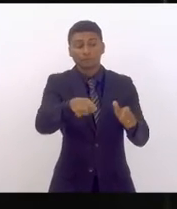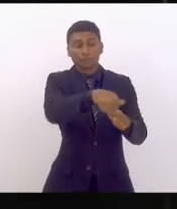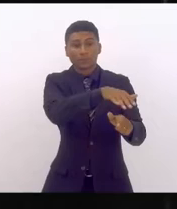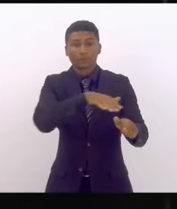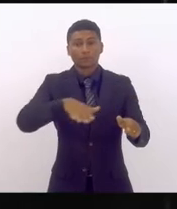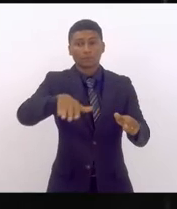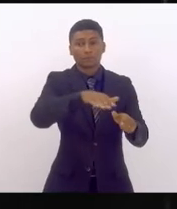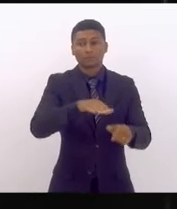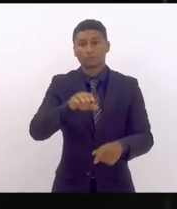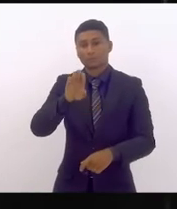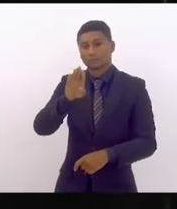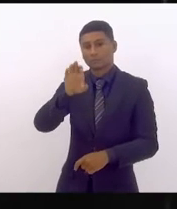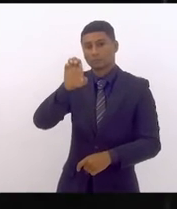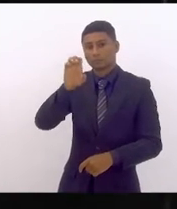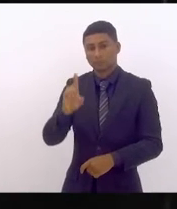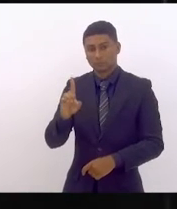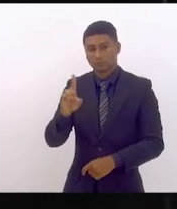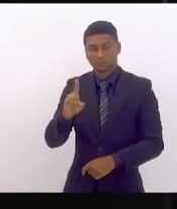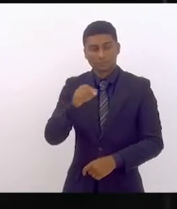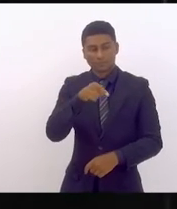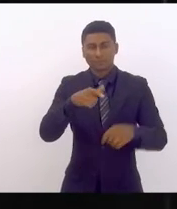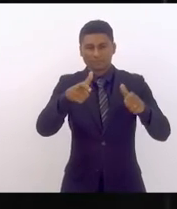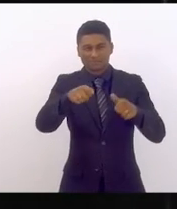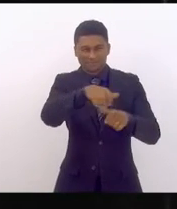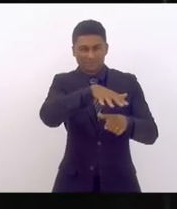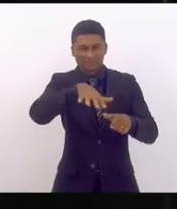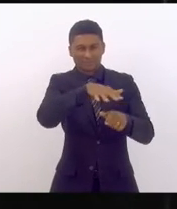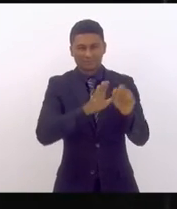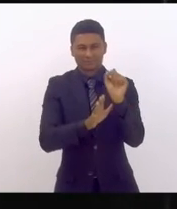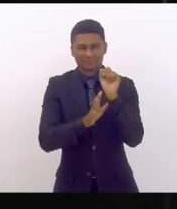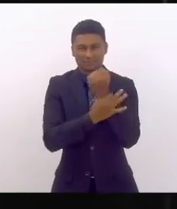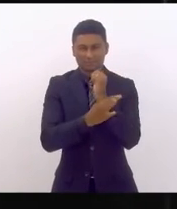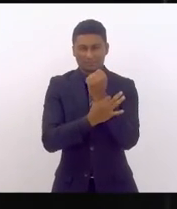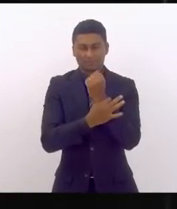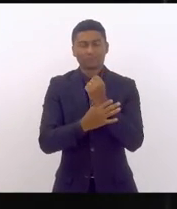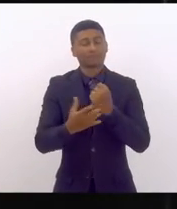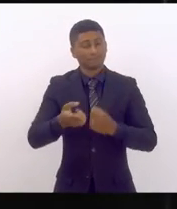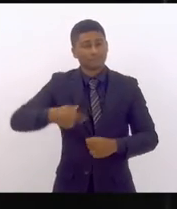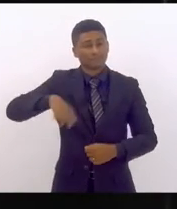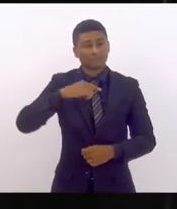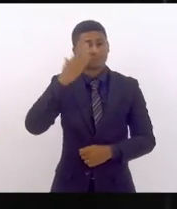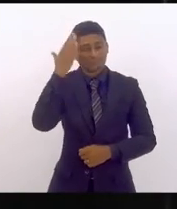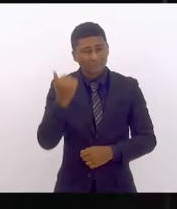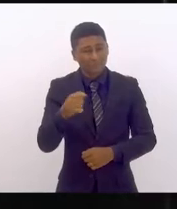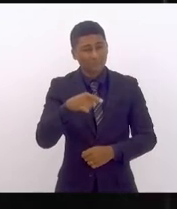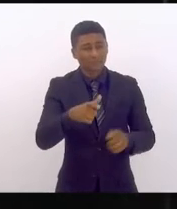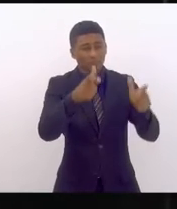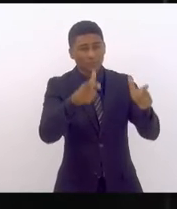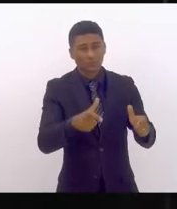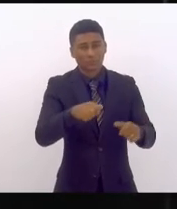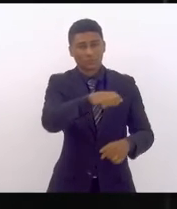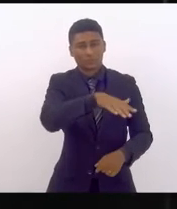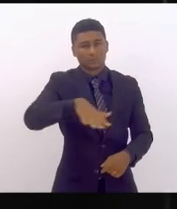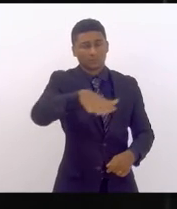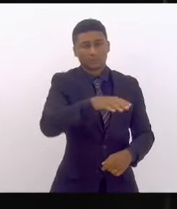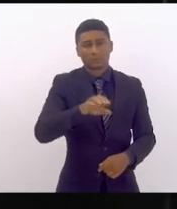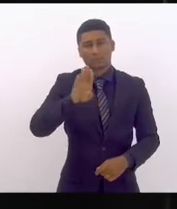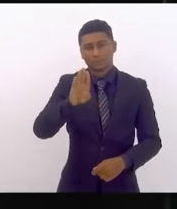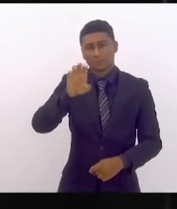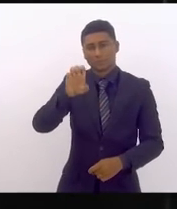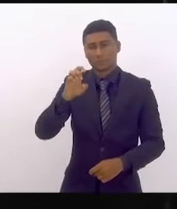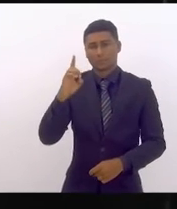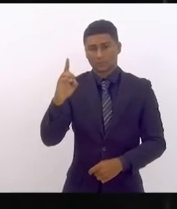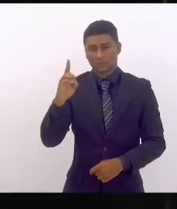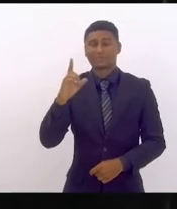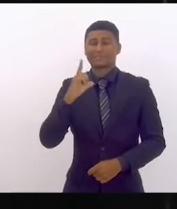né pela Segurança Pública sabendo que a segurança pública principalmente na Baixada Fluminense né com esse